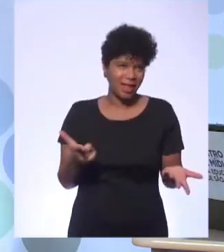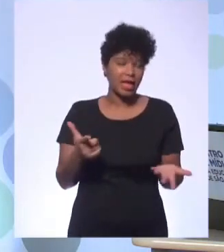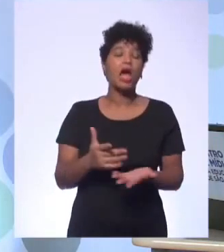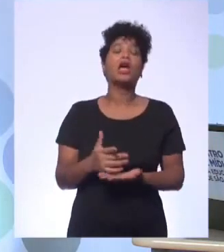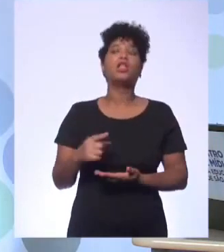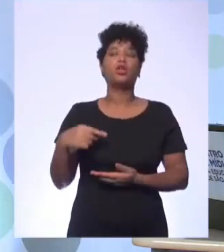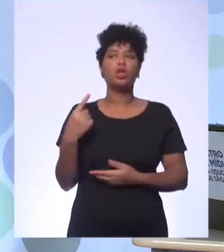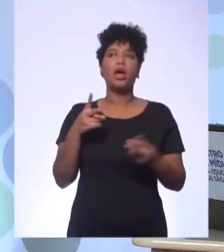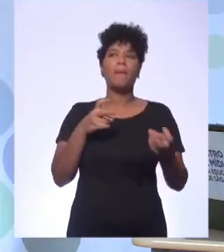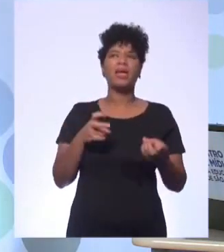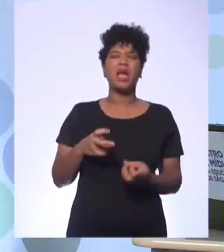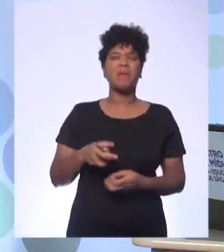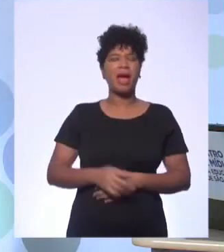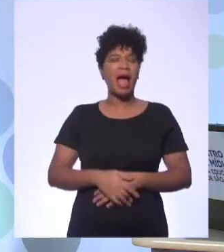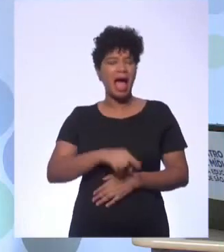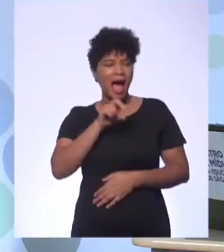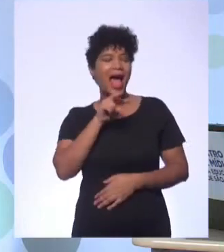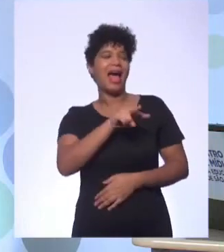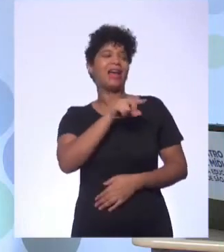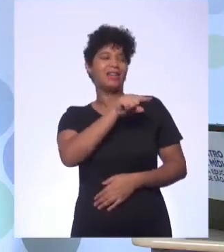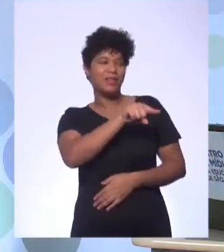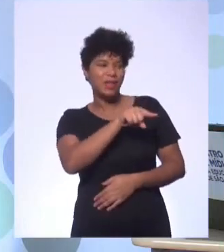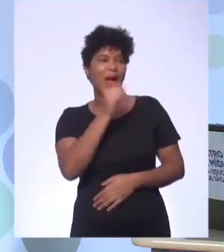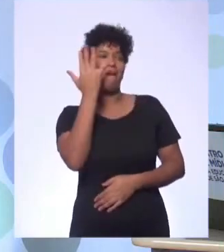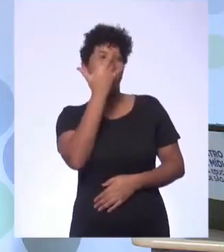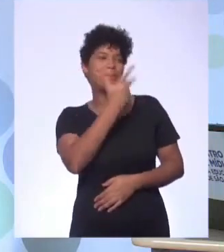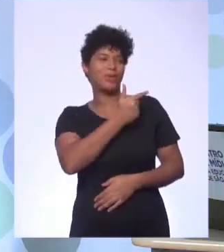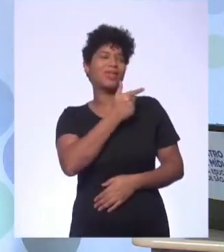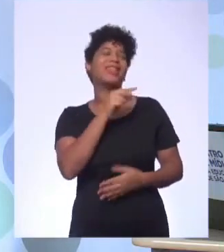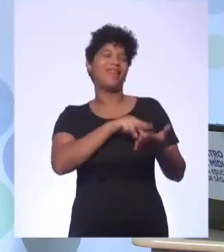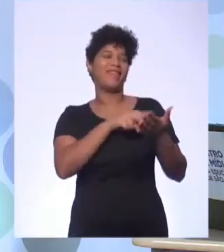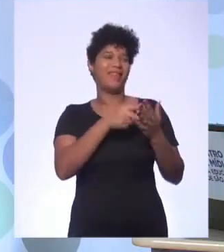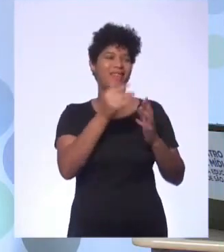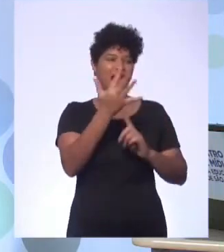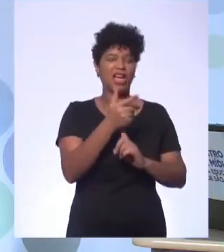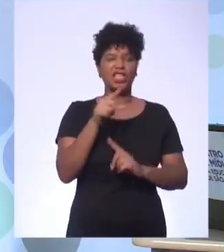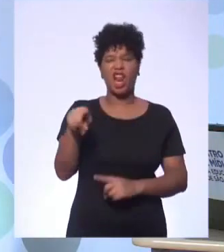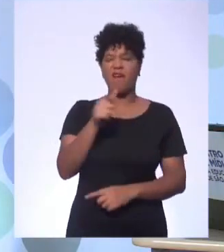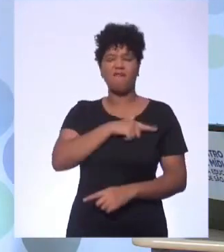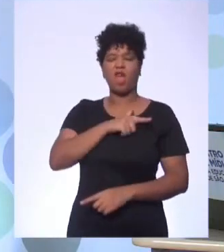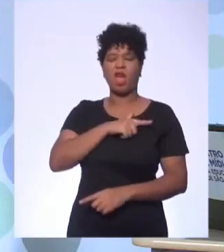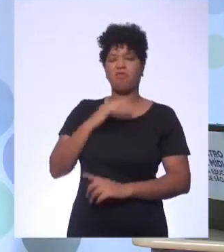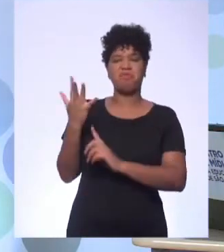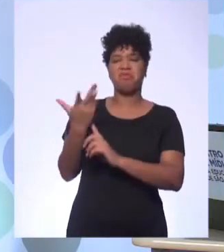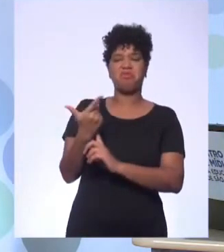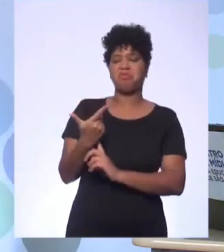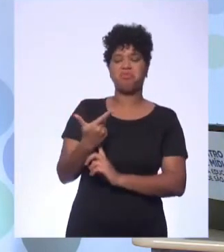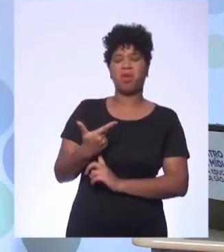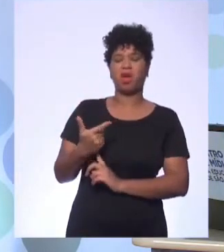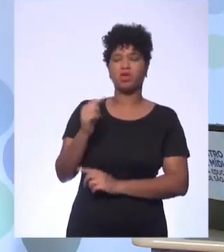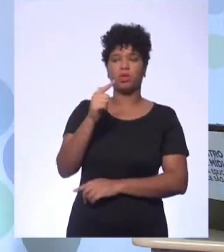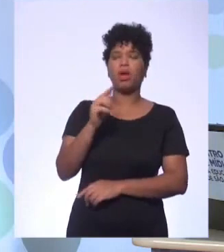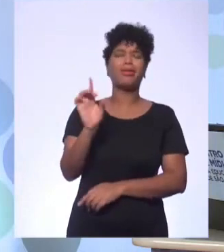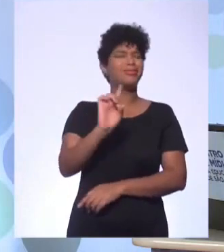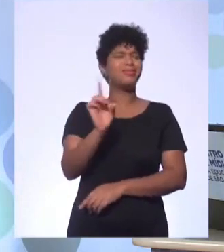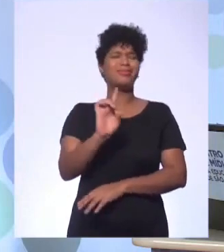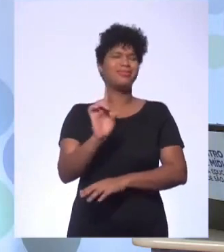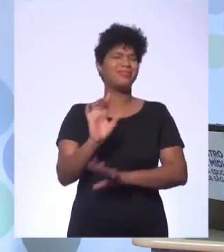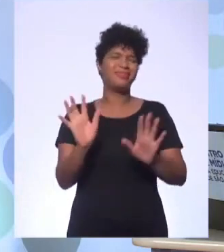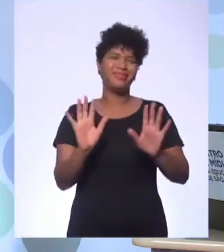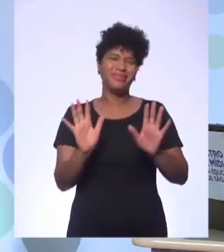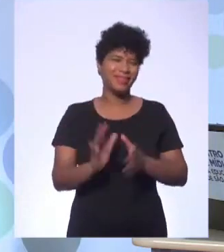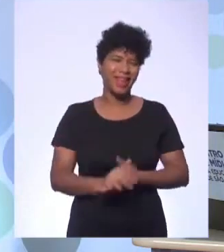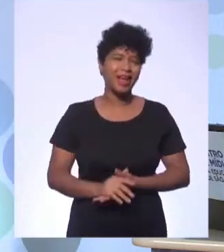que não necessariamente uma obra artística ela precisa ser bela, né? Ou pictórica ou realista para ser considerada